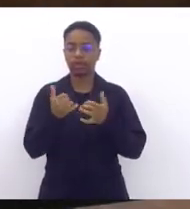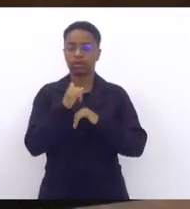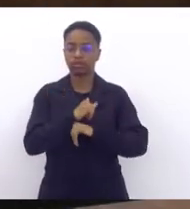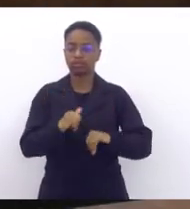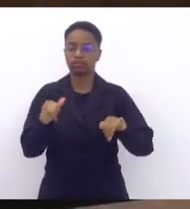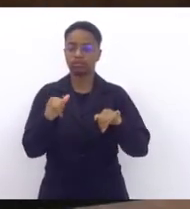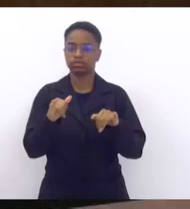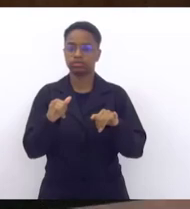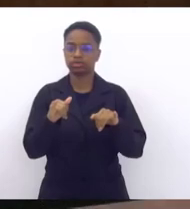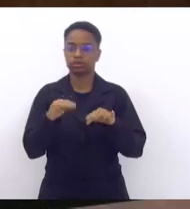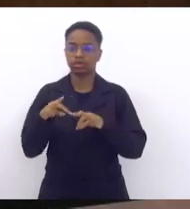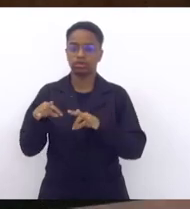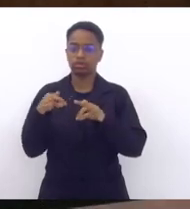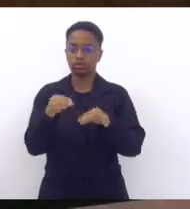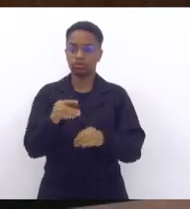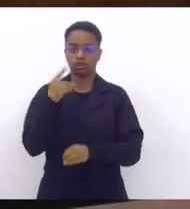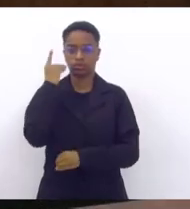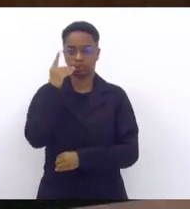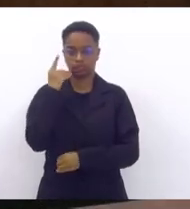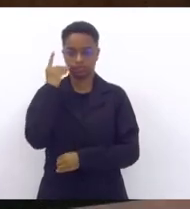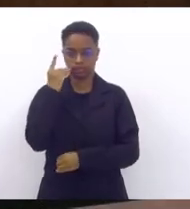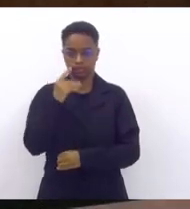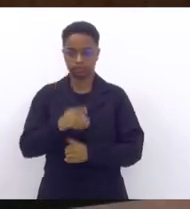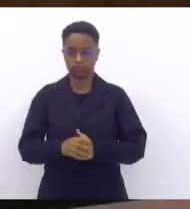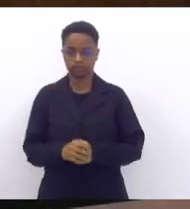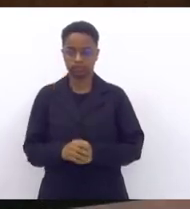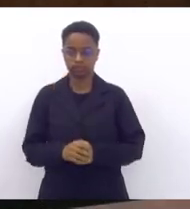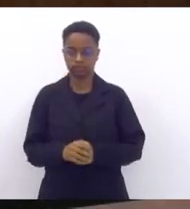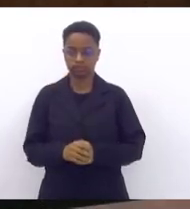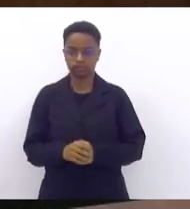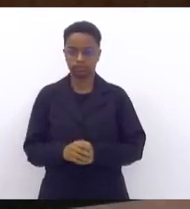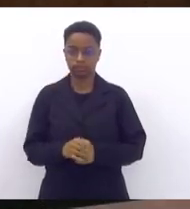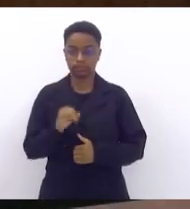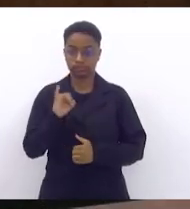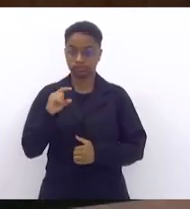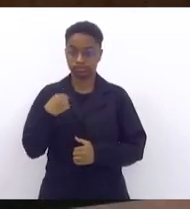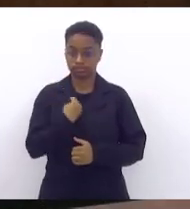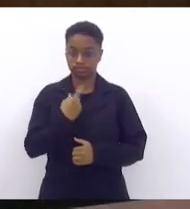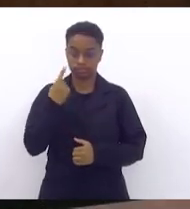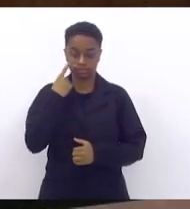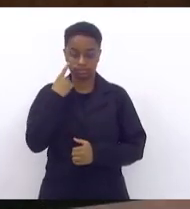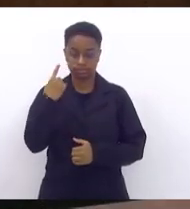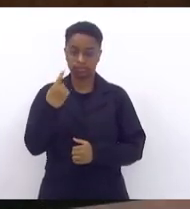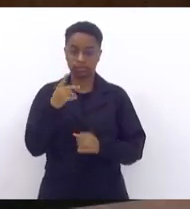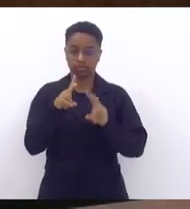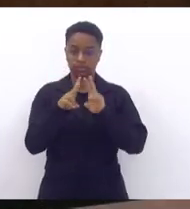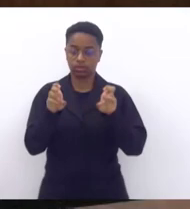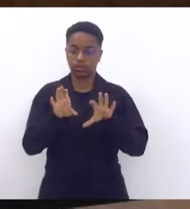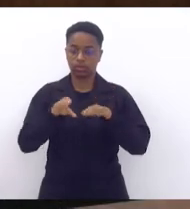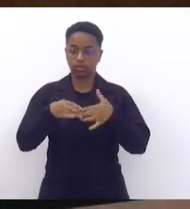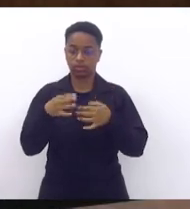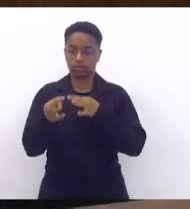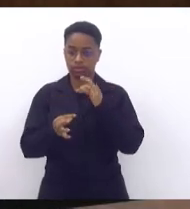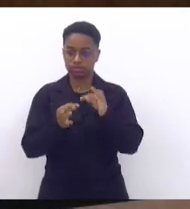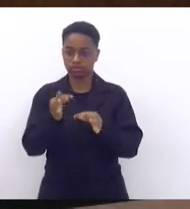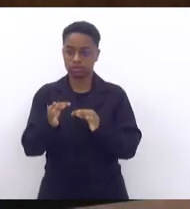a todos os nobres amigos deputados, que quando a gente pensa numa comunidade terapêutica, quando a